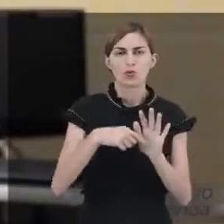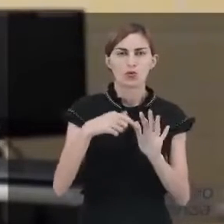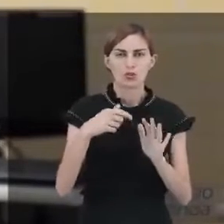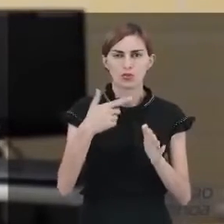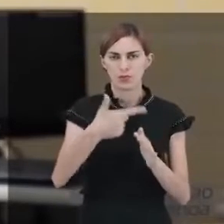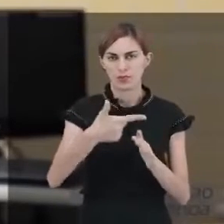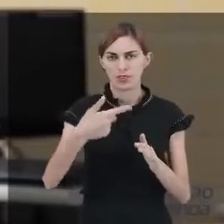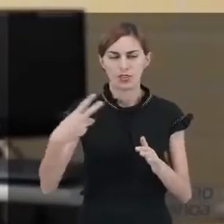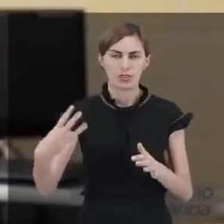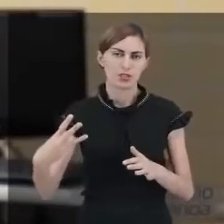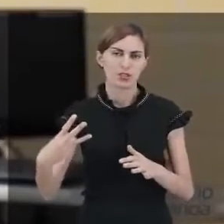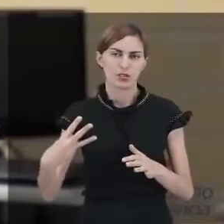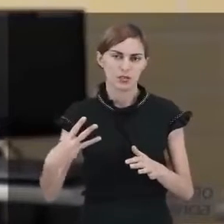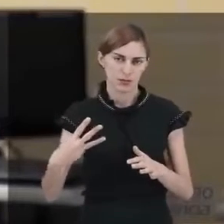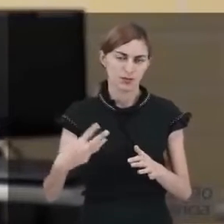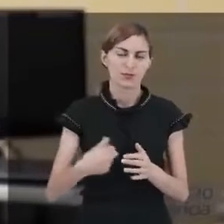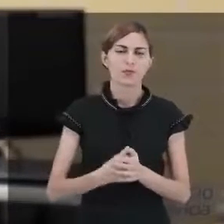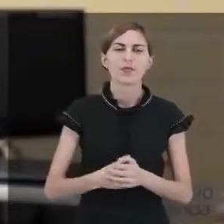23,